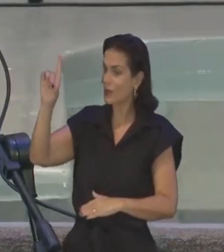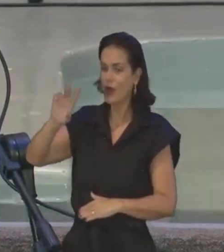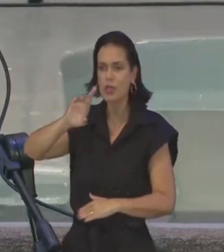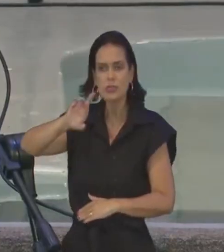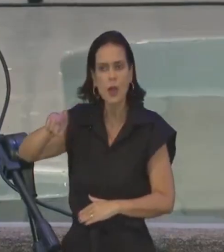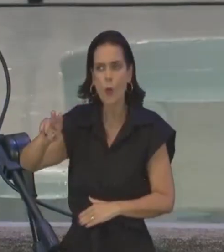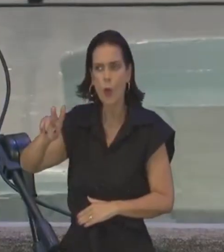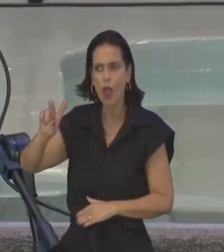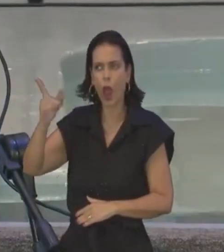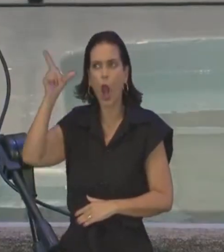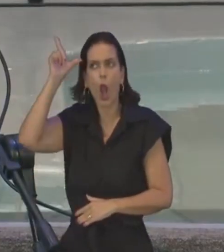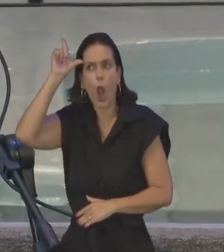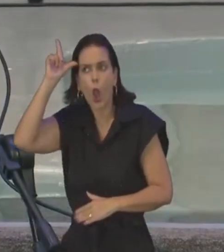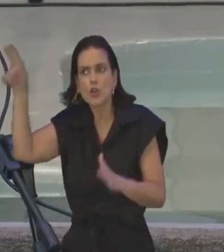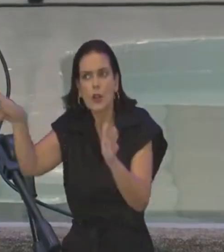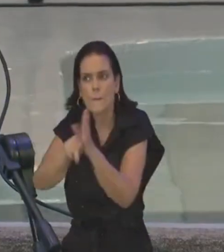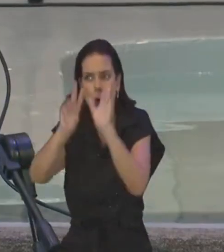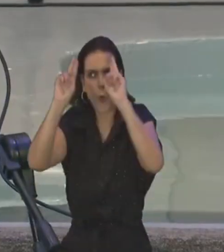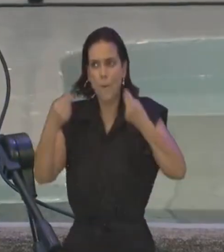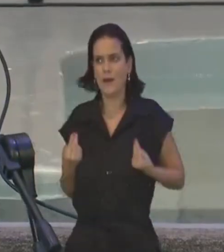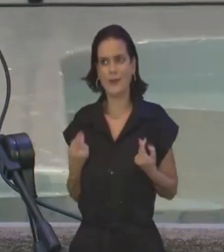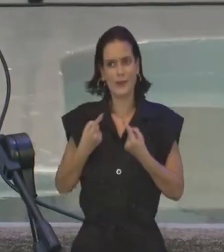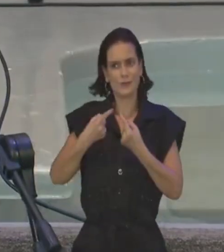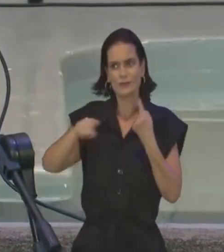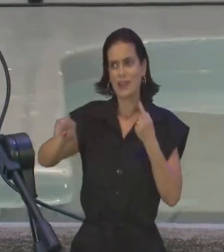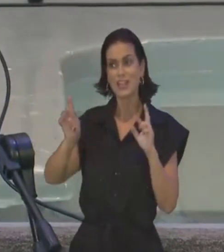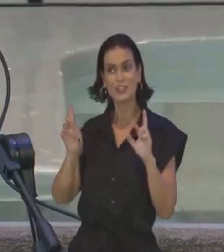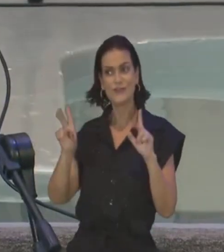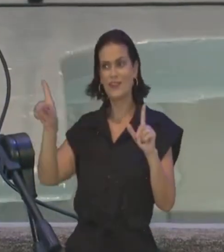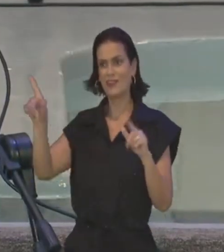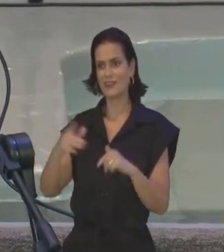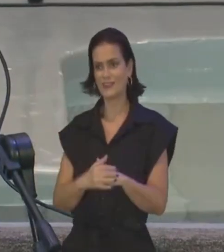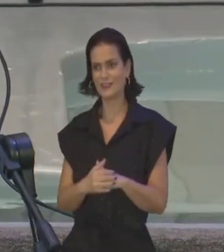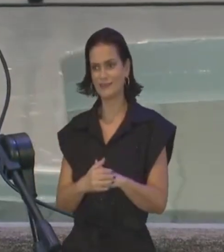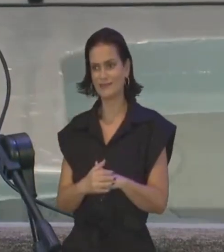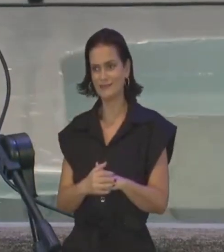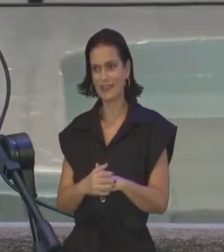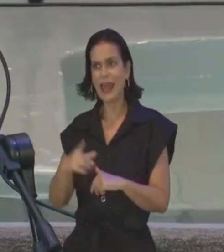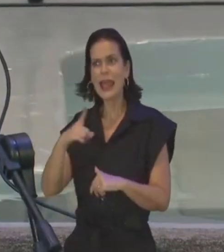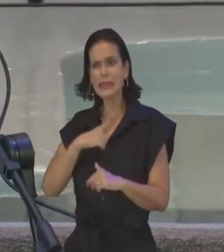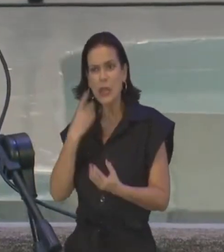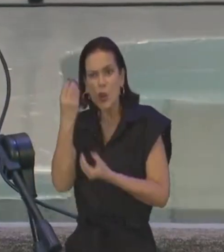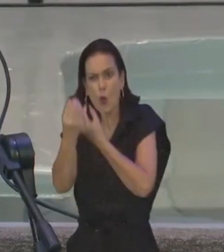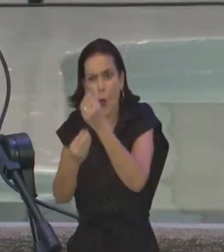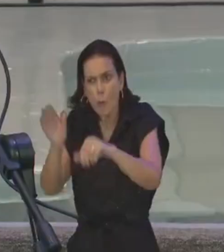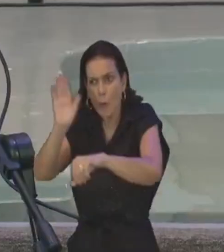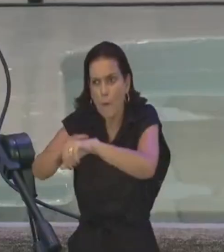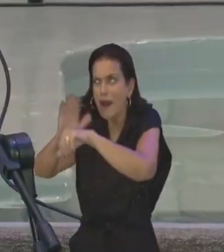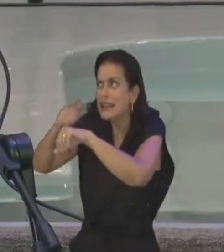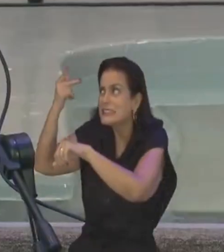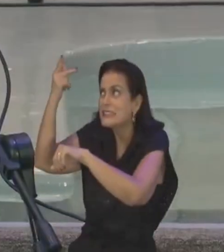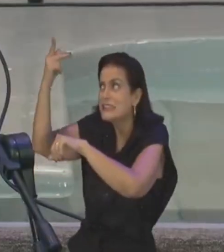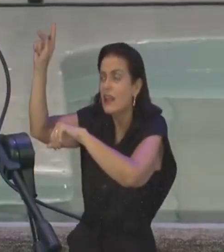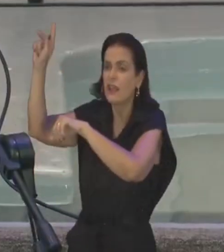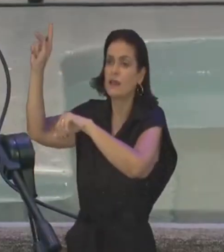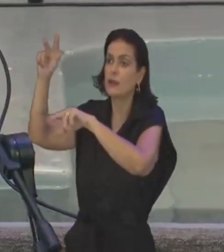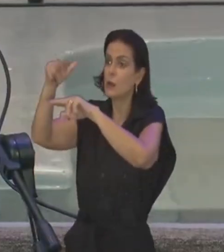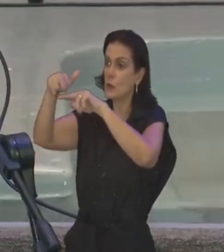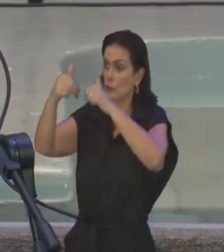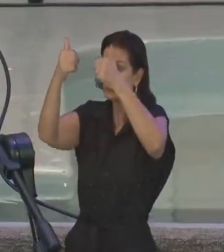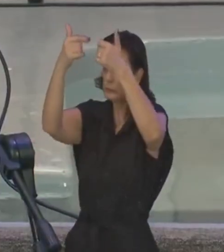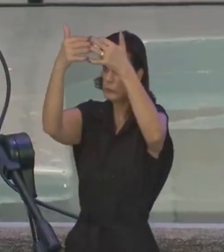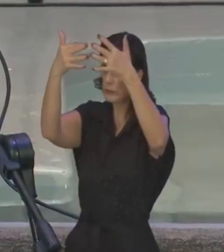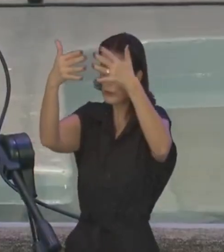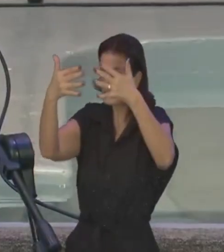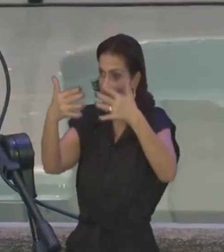humana. Ele tem os seus propósitos, os seus princípios, a sua maneira de agir, e por isso ele descreve